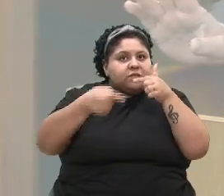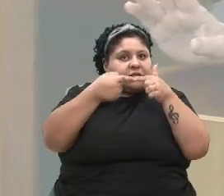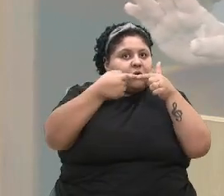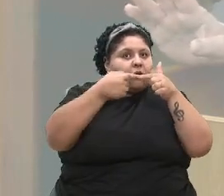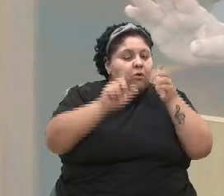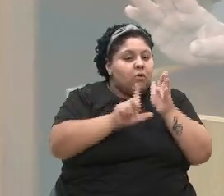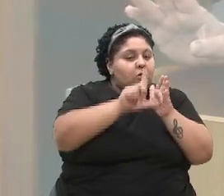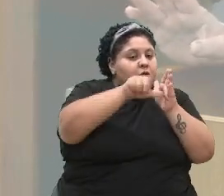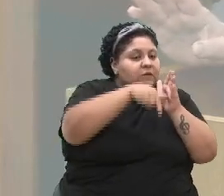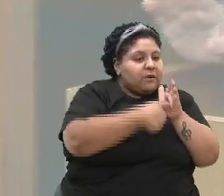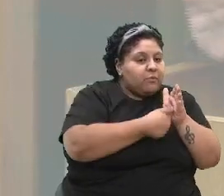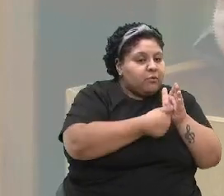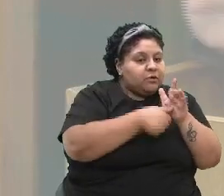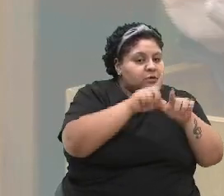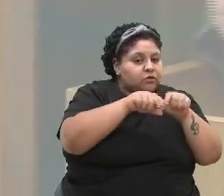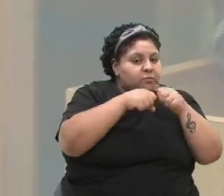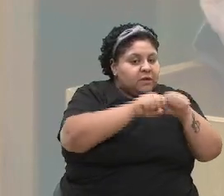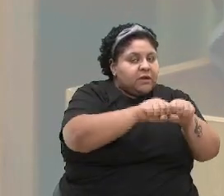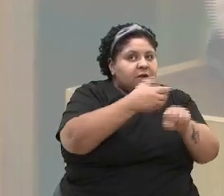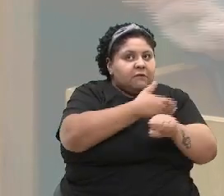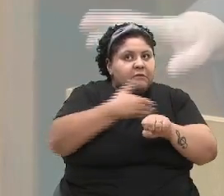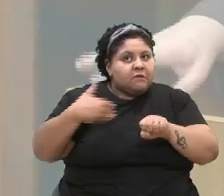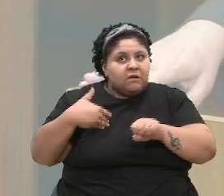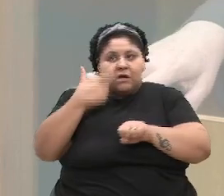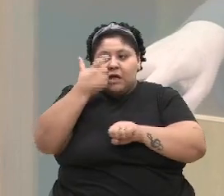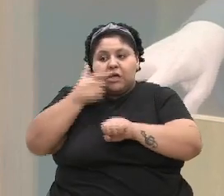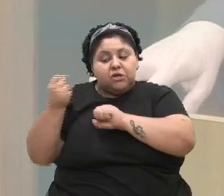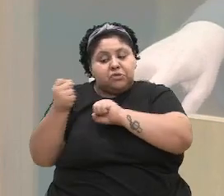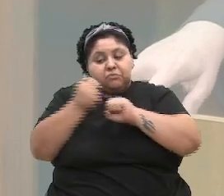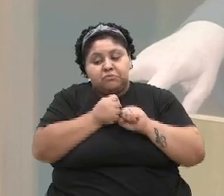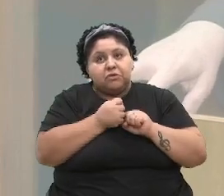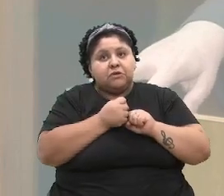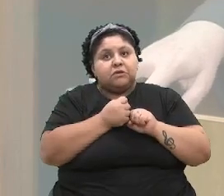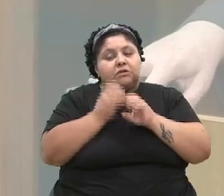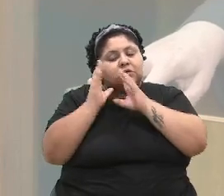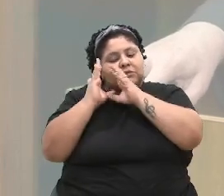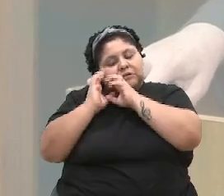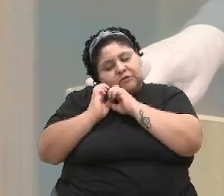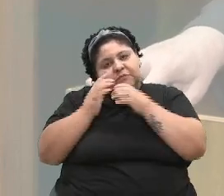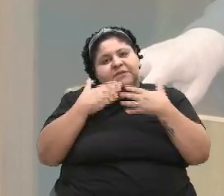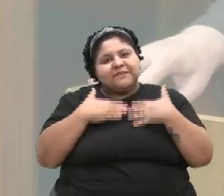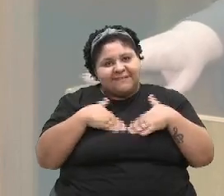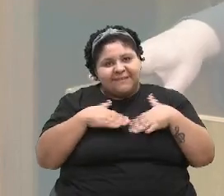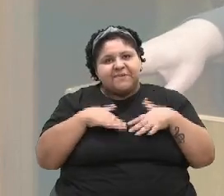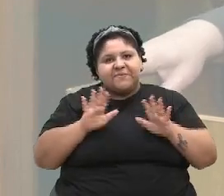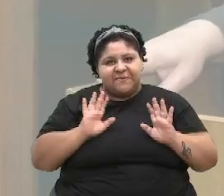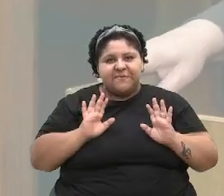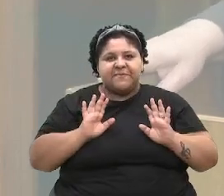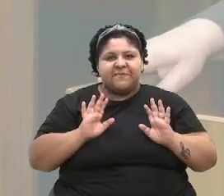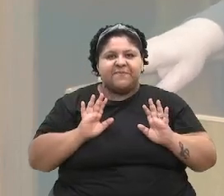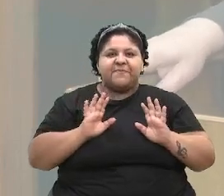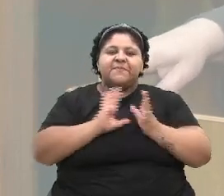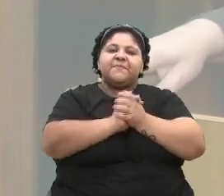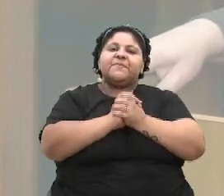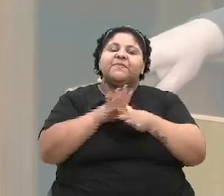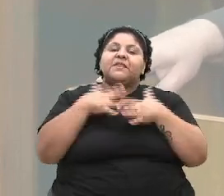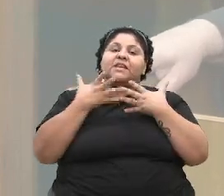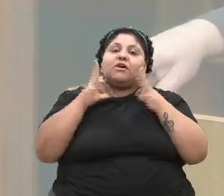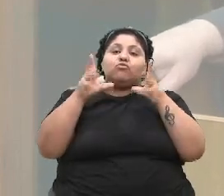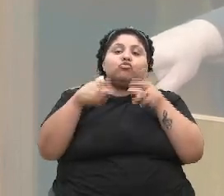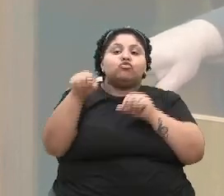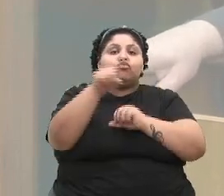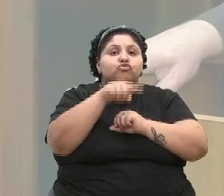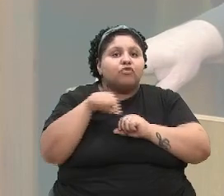depois o mercado público. Aí eu acho que eu posso dormir tranquilo. Sim. Então todos